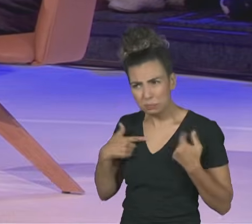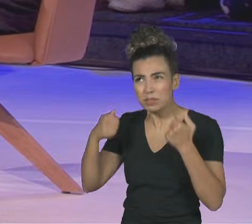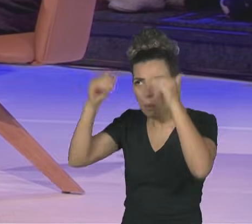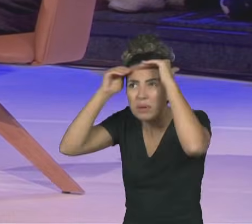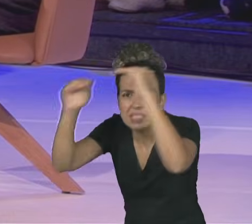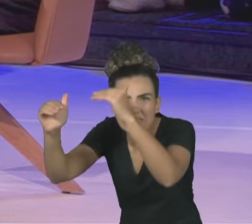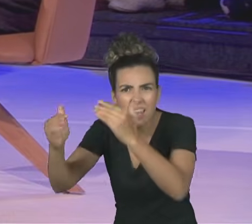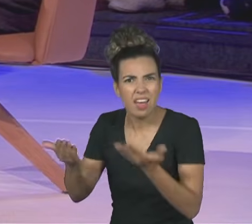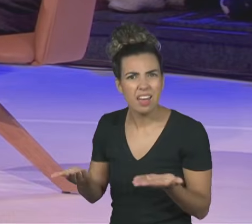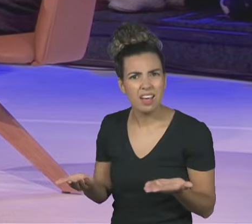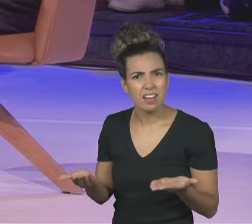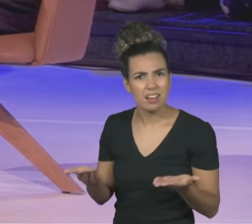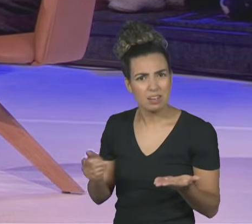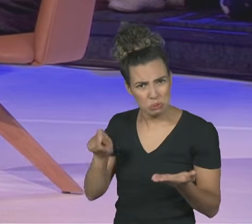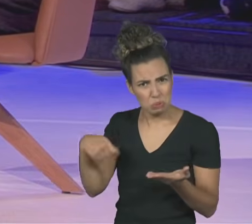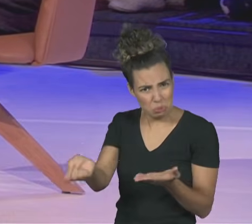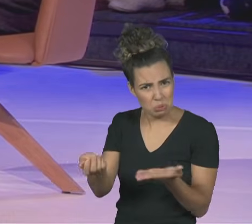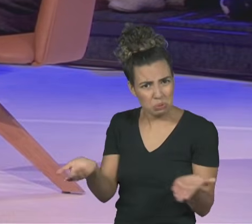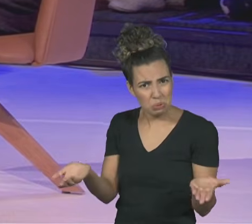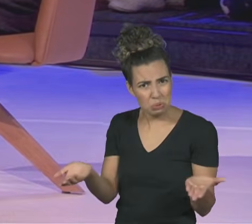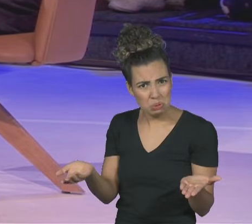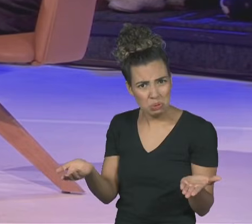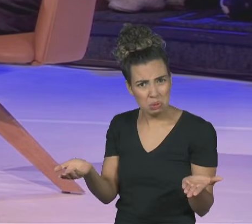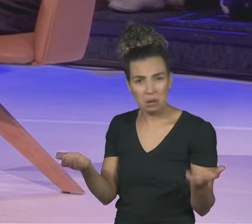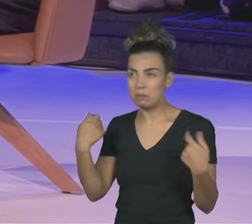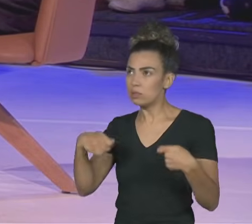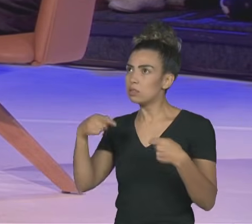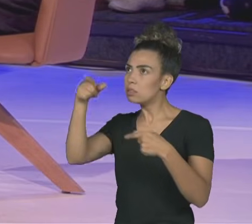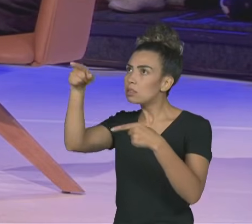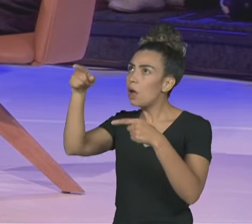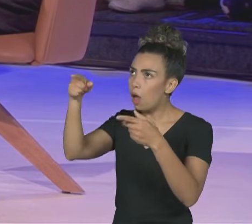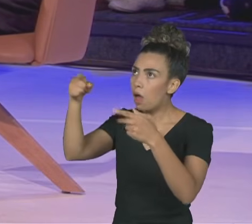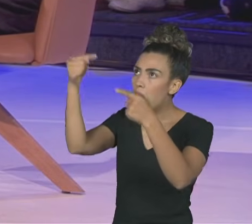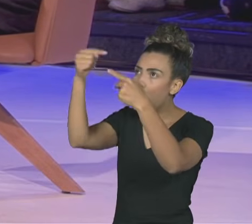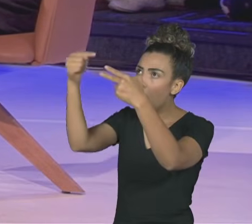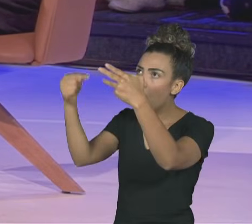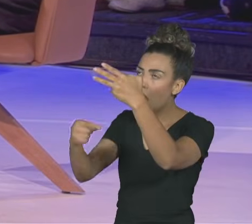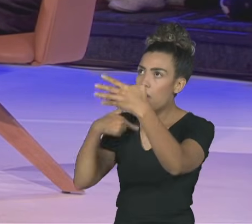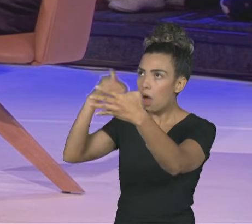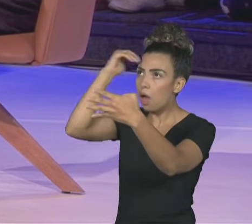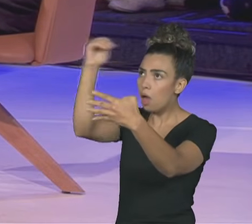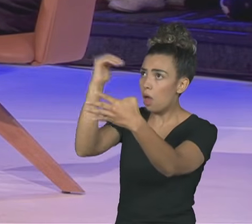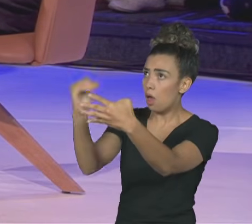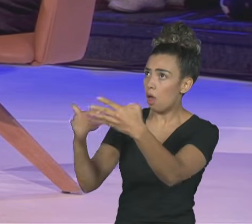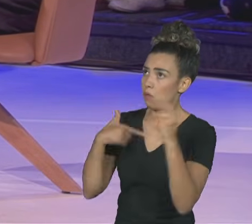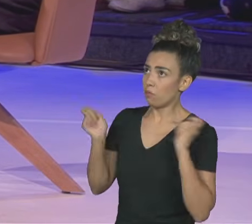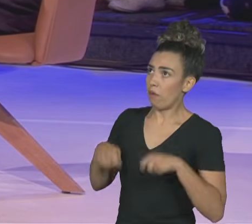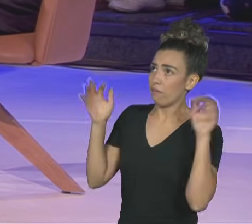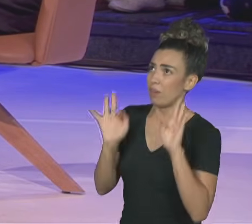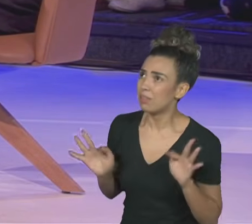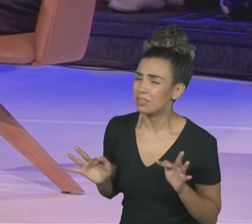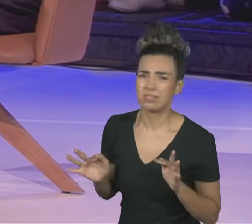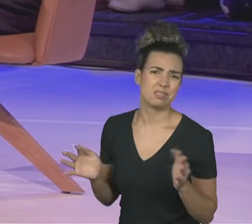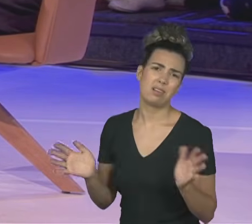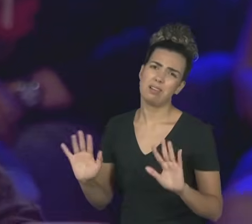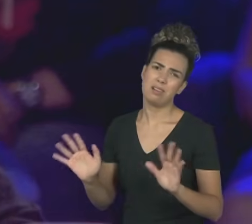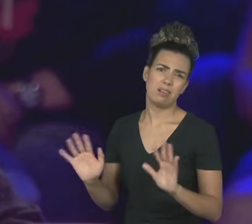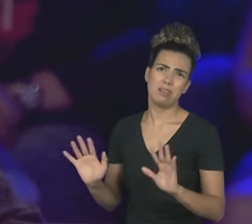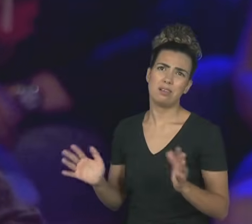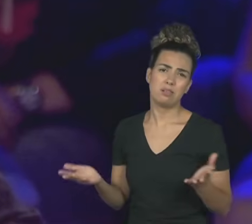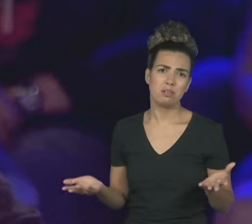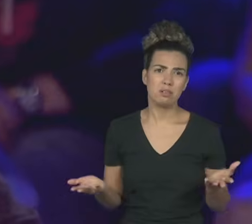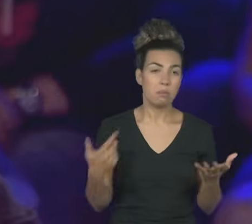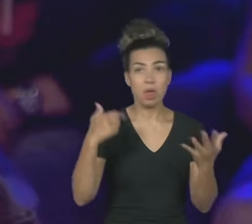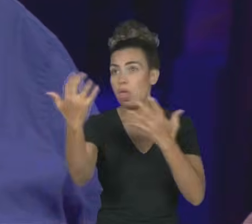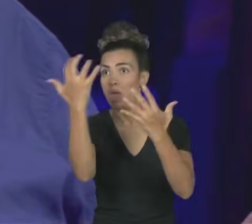essa regra básica. Obedeça ao mestre certo que tudo vai terminar bem? Não. É um eco de outras vozes ou você pode ter uma